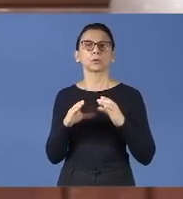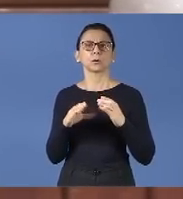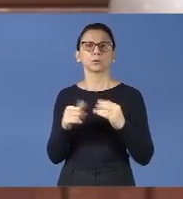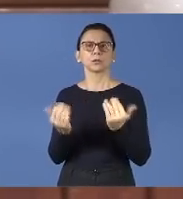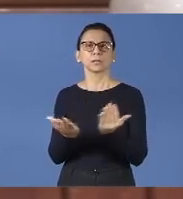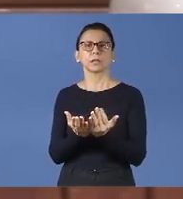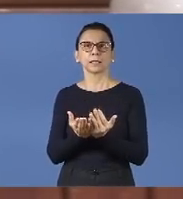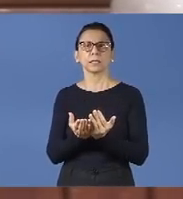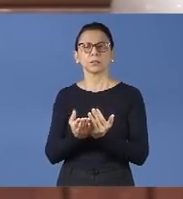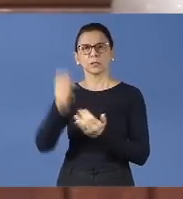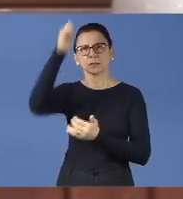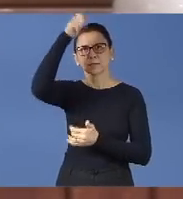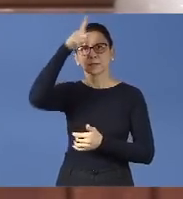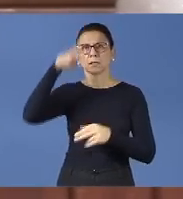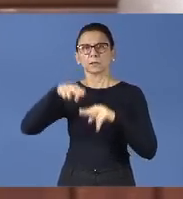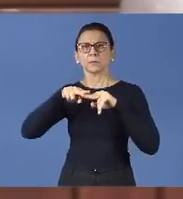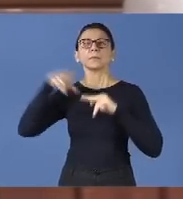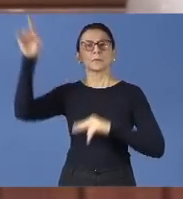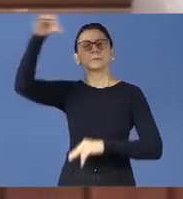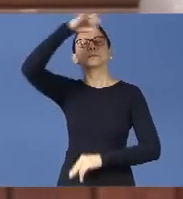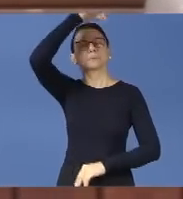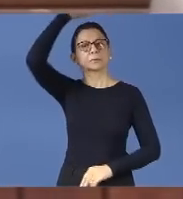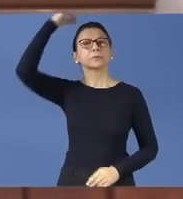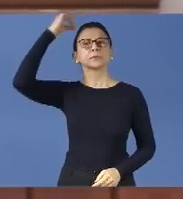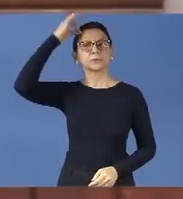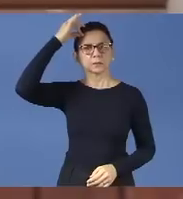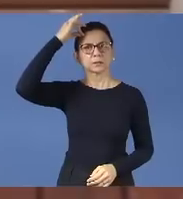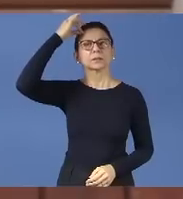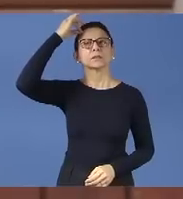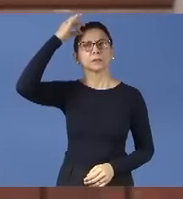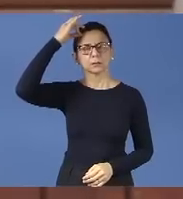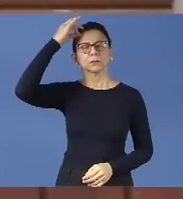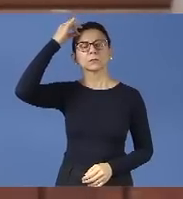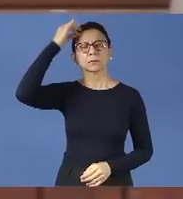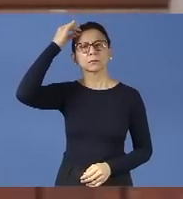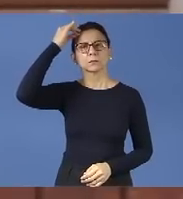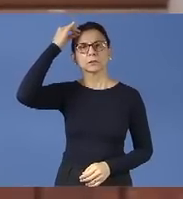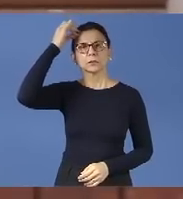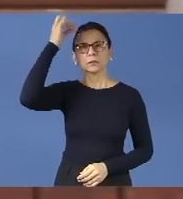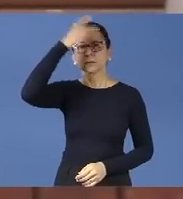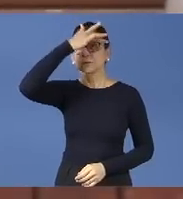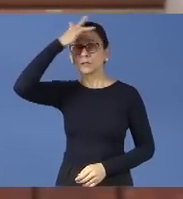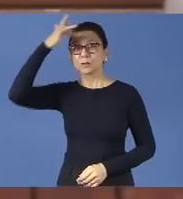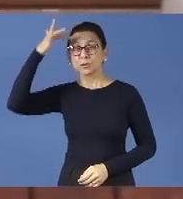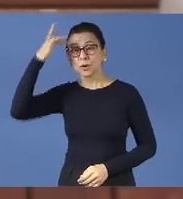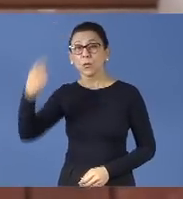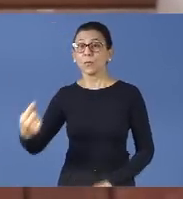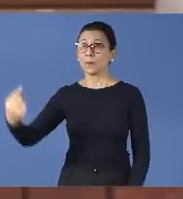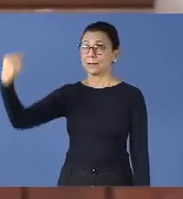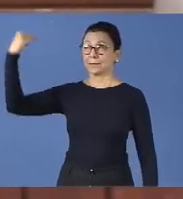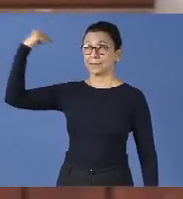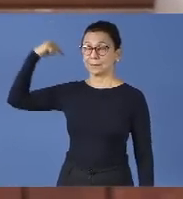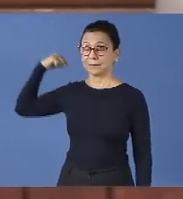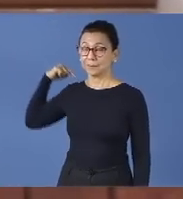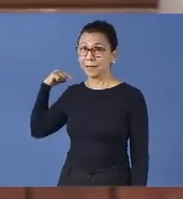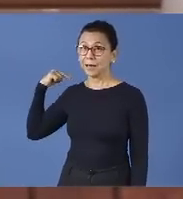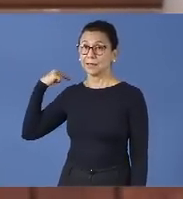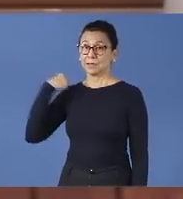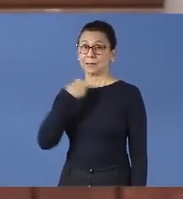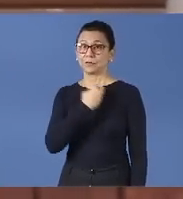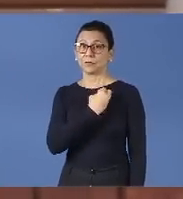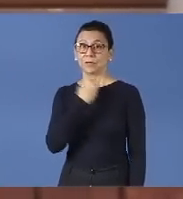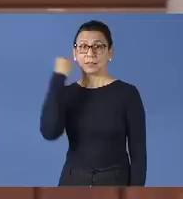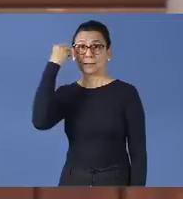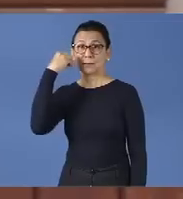louvores ao Senhor, são de vidas que viveram e experimentaram, porque a igreja não começou há 50 anos, a